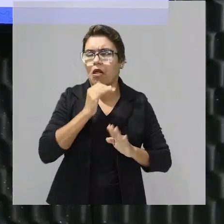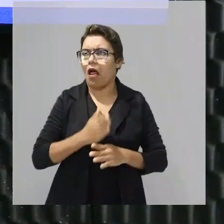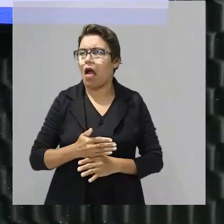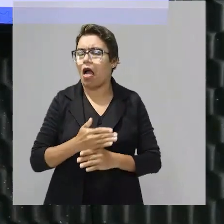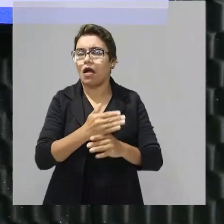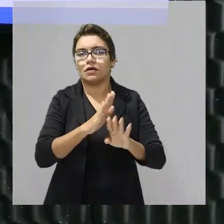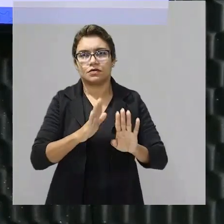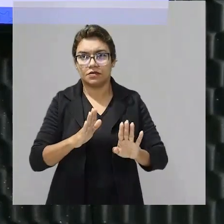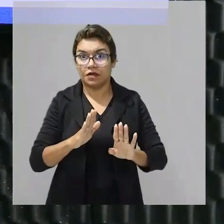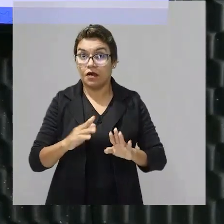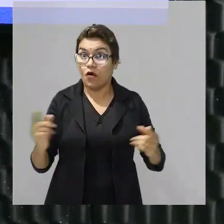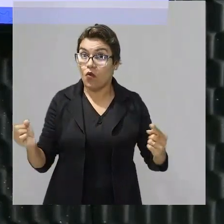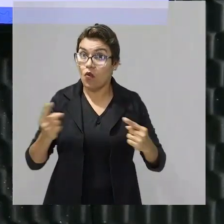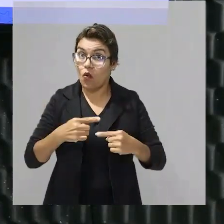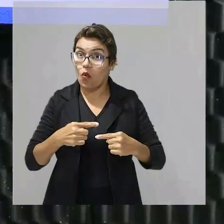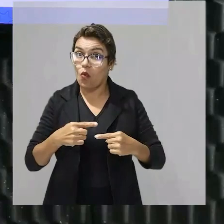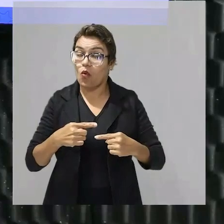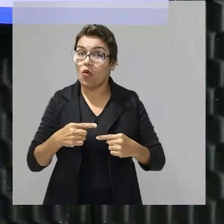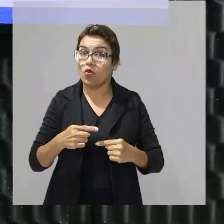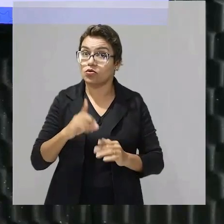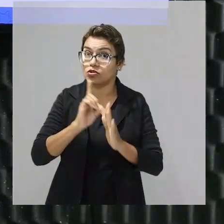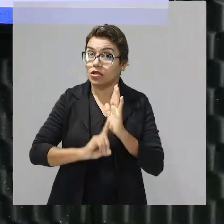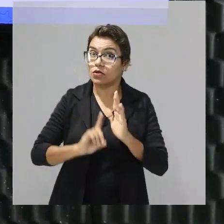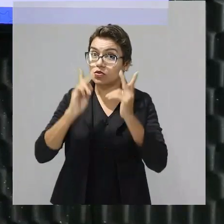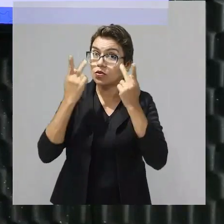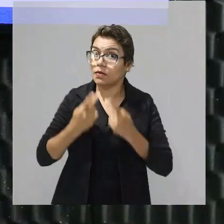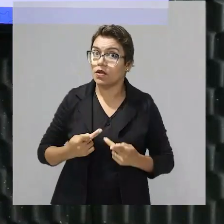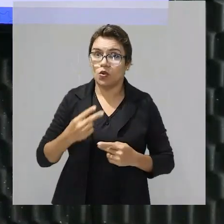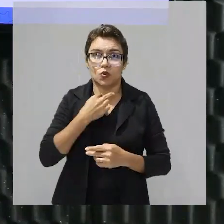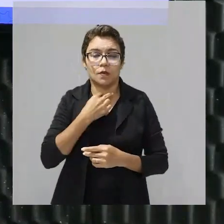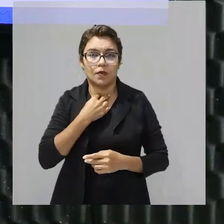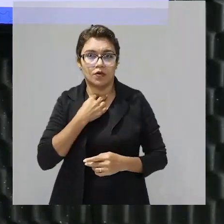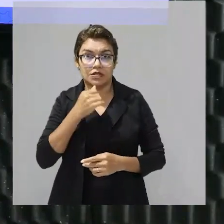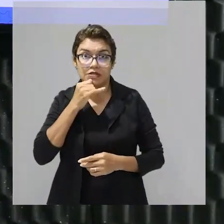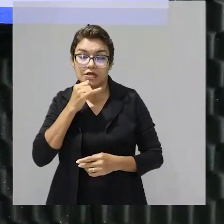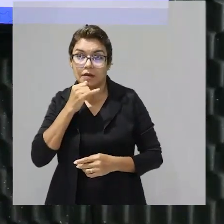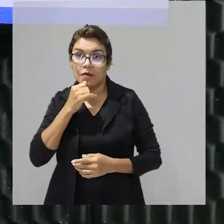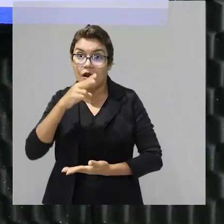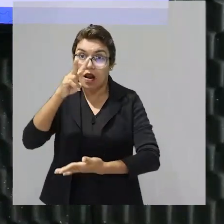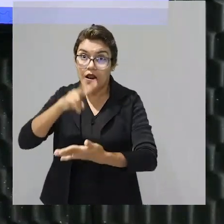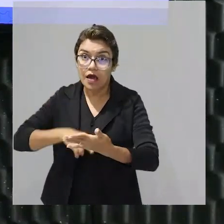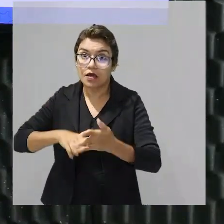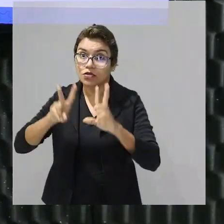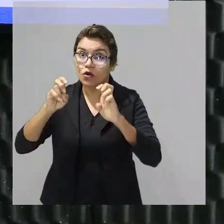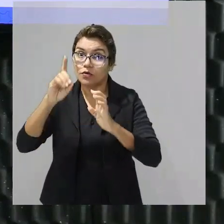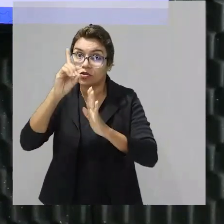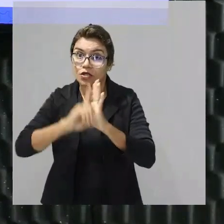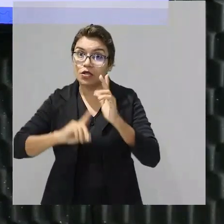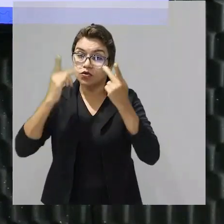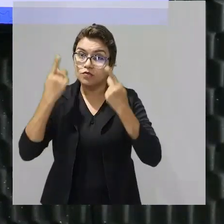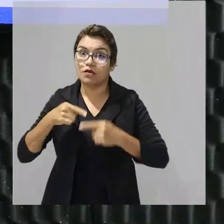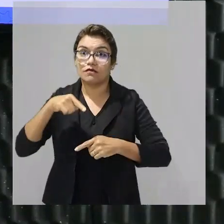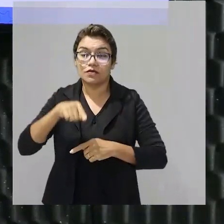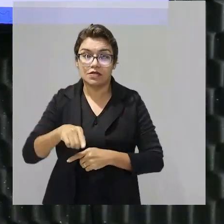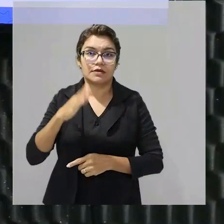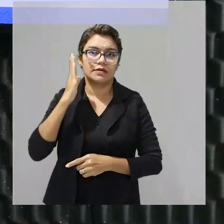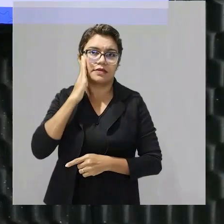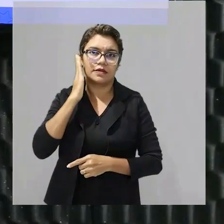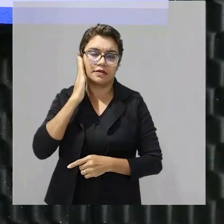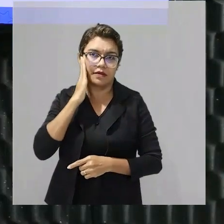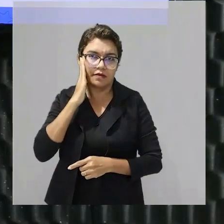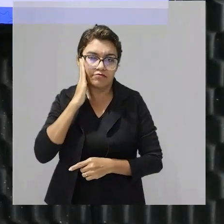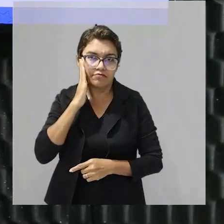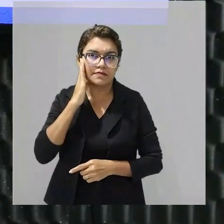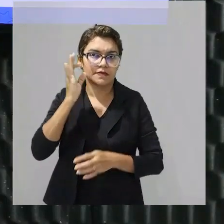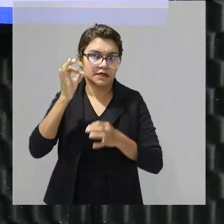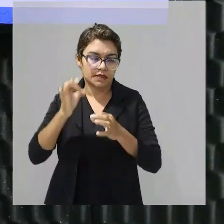nossa cidade. Aí você vai propor, a partir de amanhã vamos colocar carros voadores. É possível? Nós já temos carros voadores?